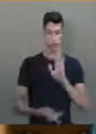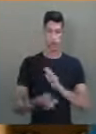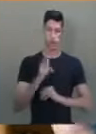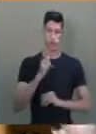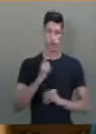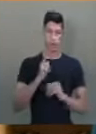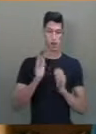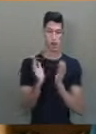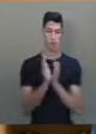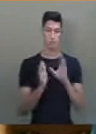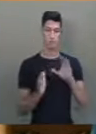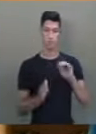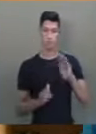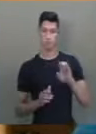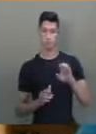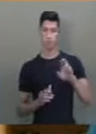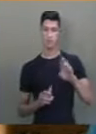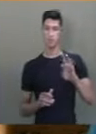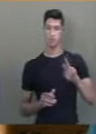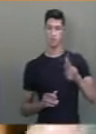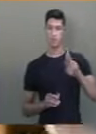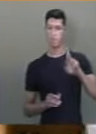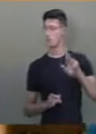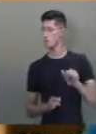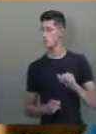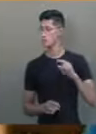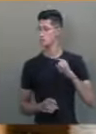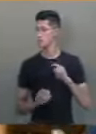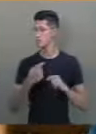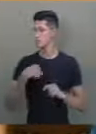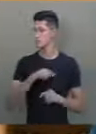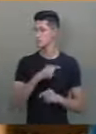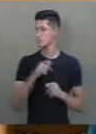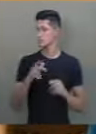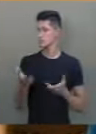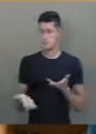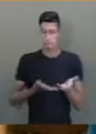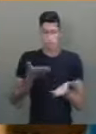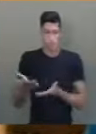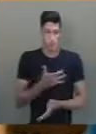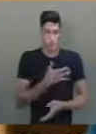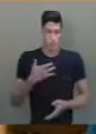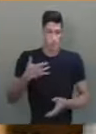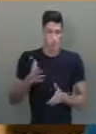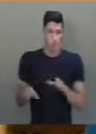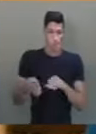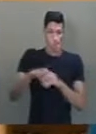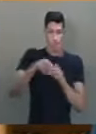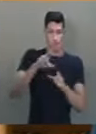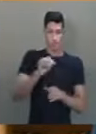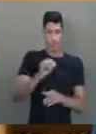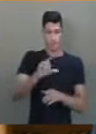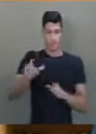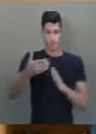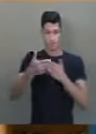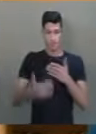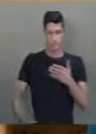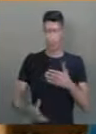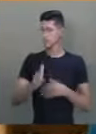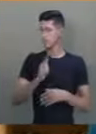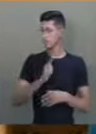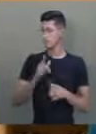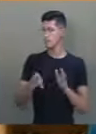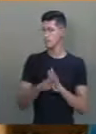a cobertura de exames ou tratamento de saúde não incluído no rol de procedimentos